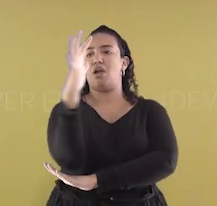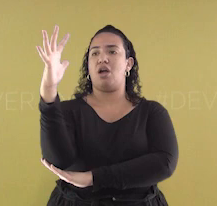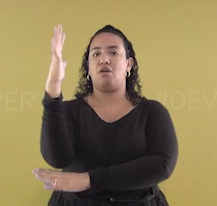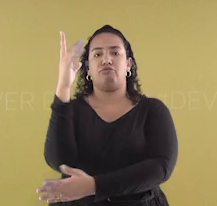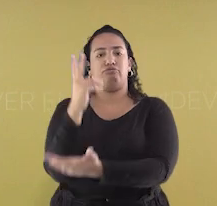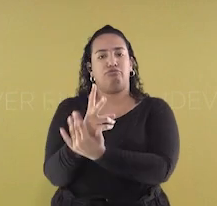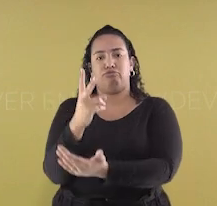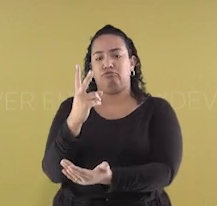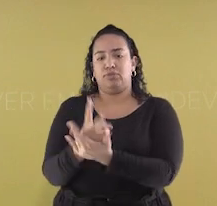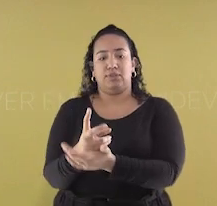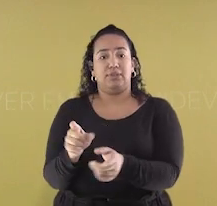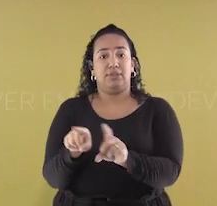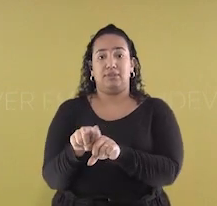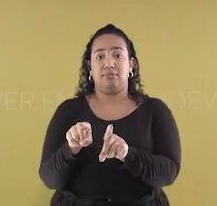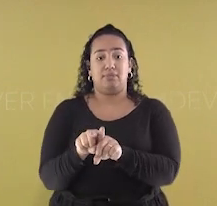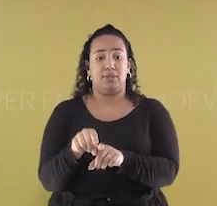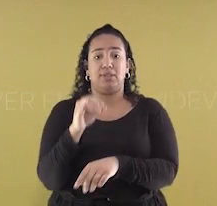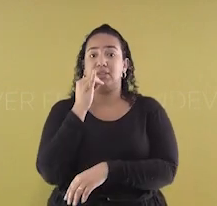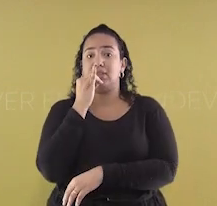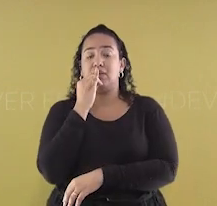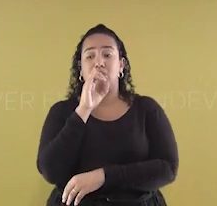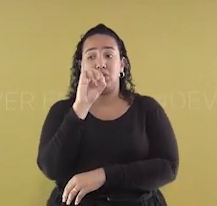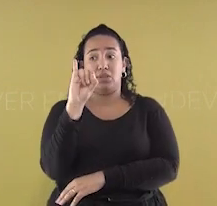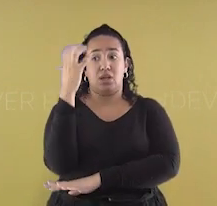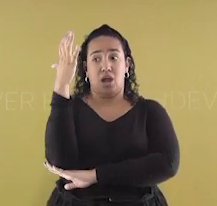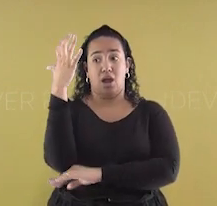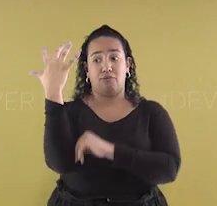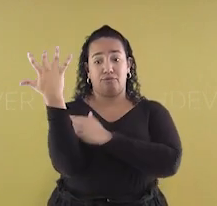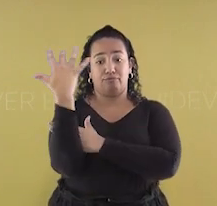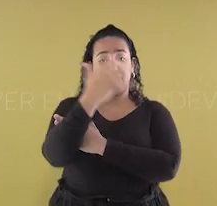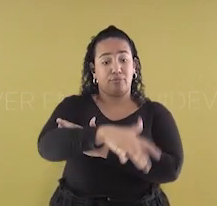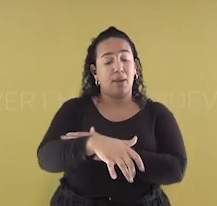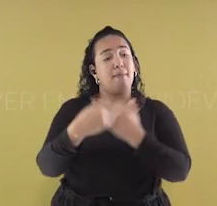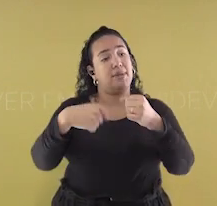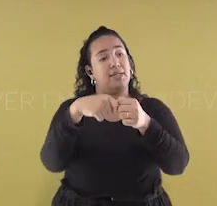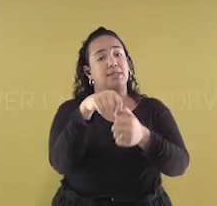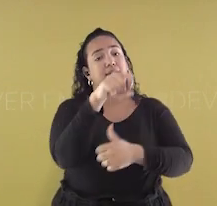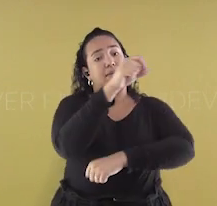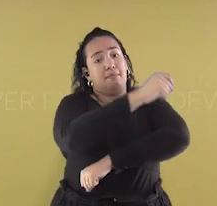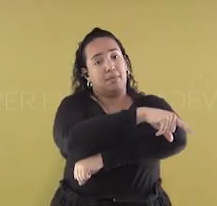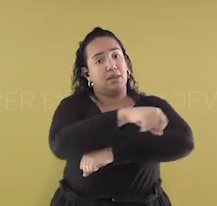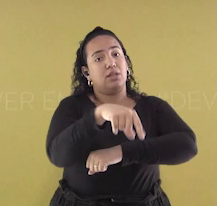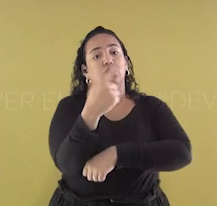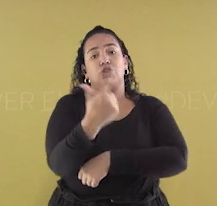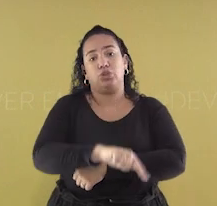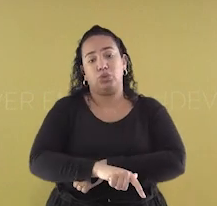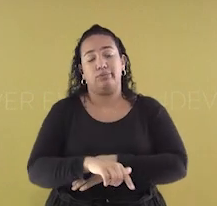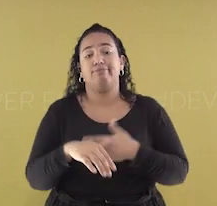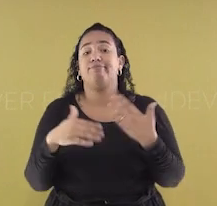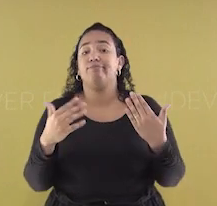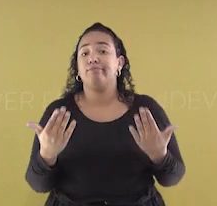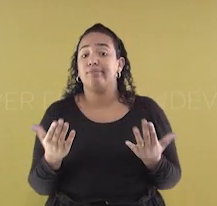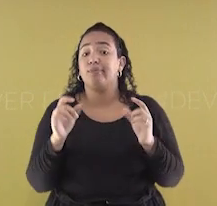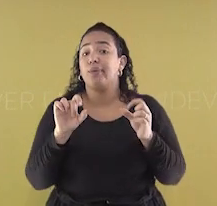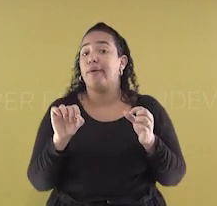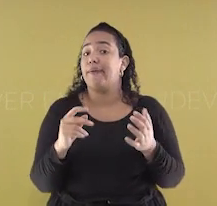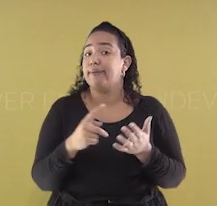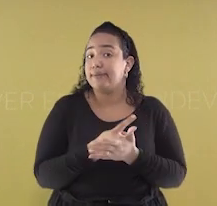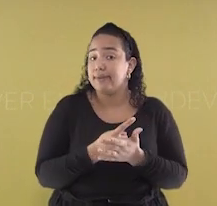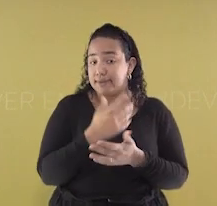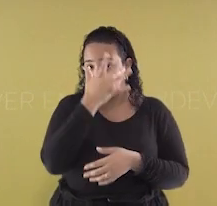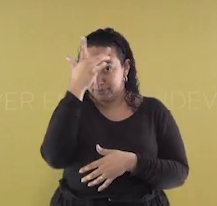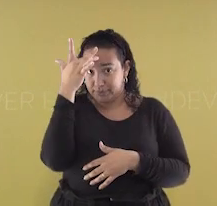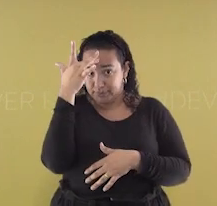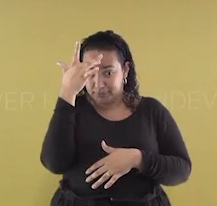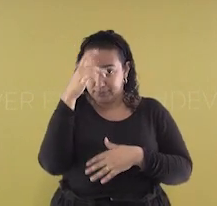floresta nativa, e nem reflorestar na medida que eles desmatam. E aí, por isso, os agricultores desmatam